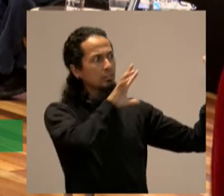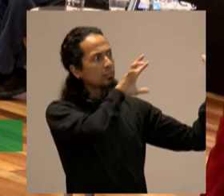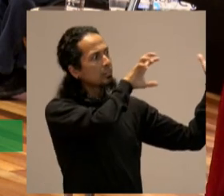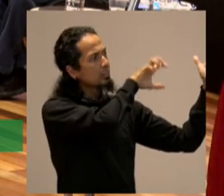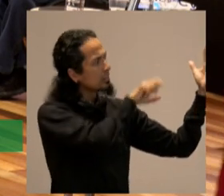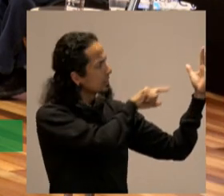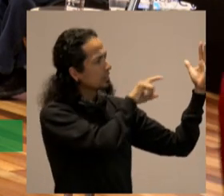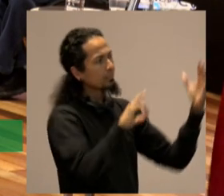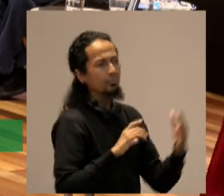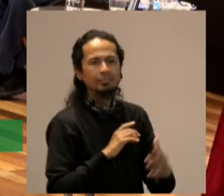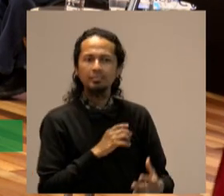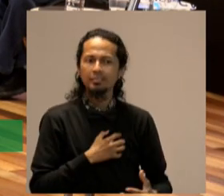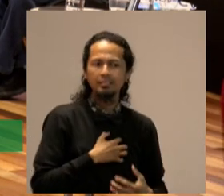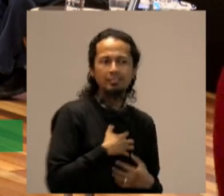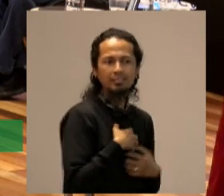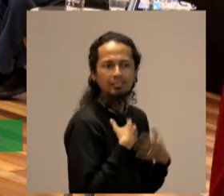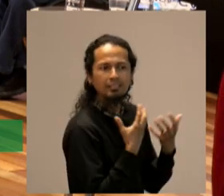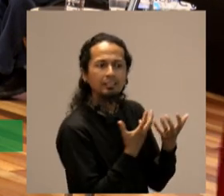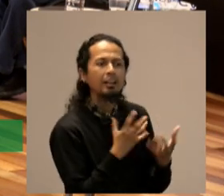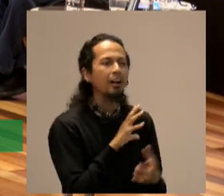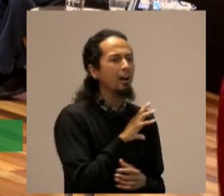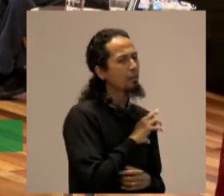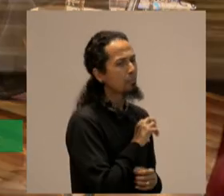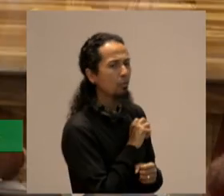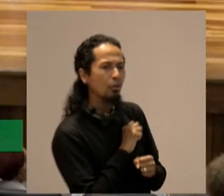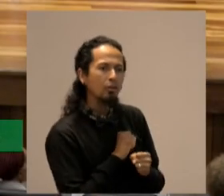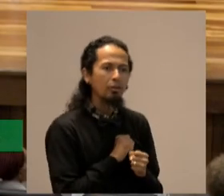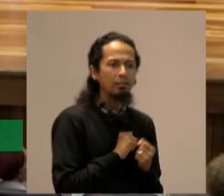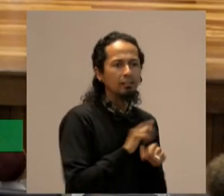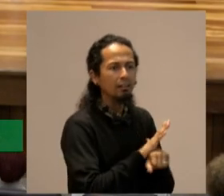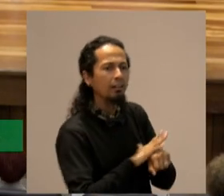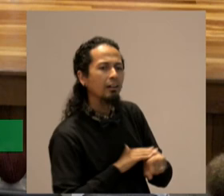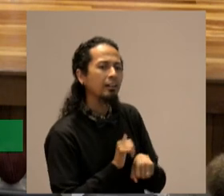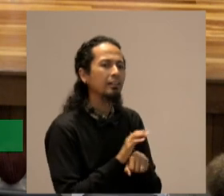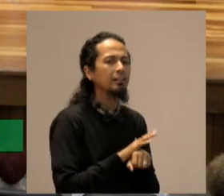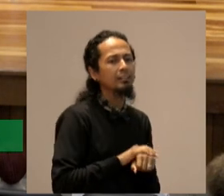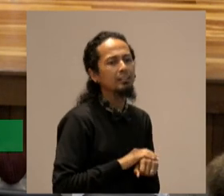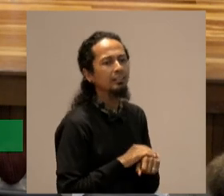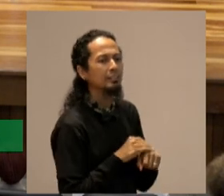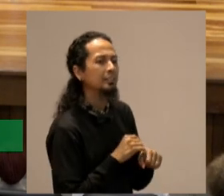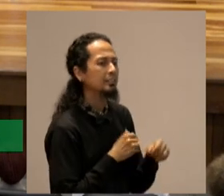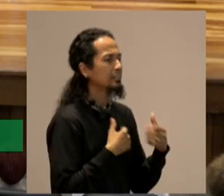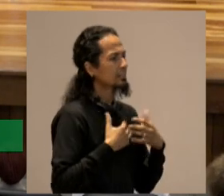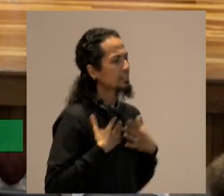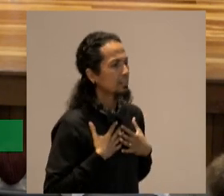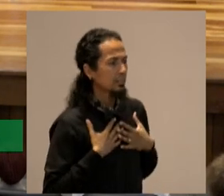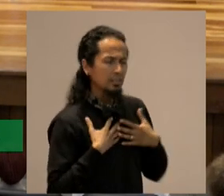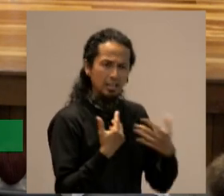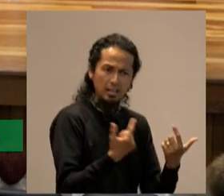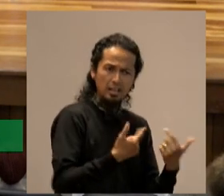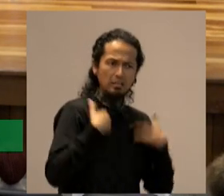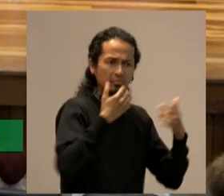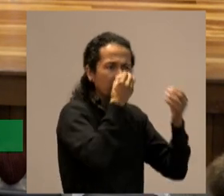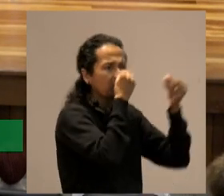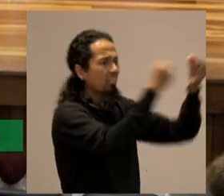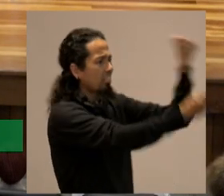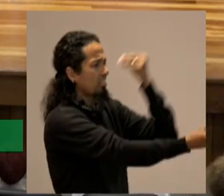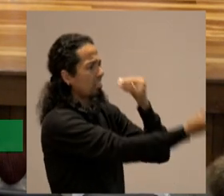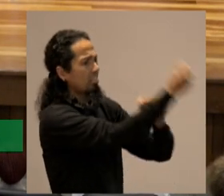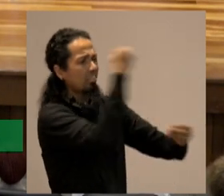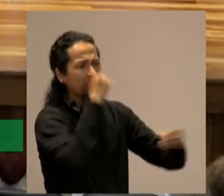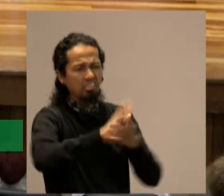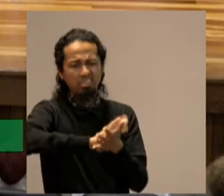de amor e de ternura. Um alvo na mira do desprezo e da